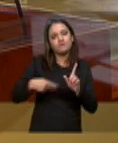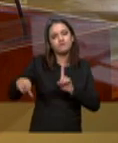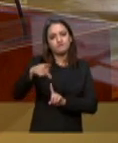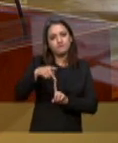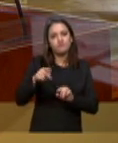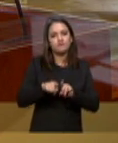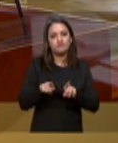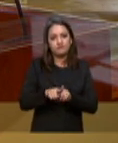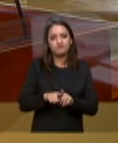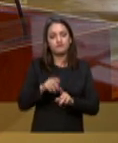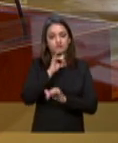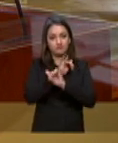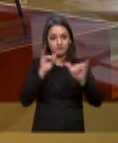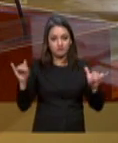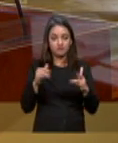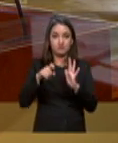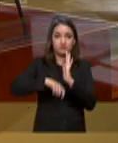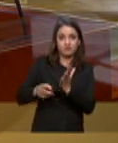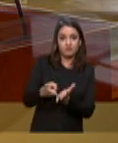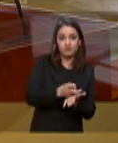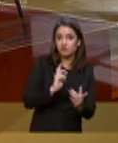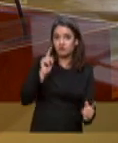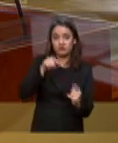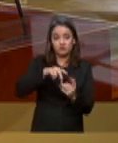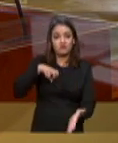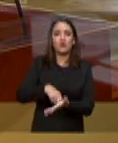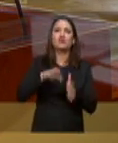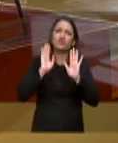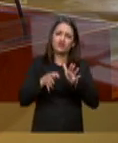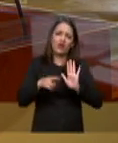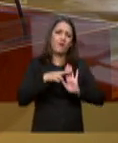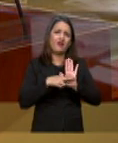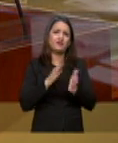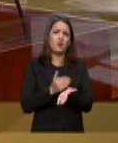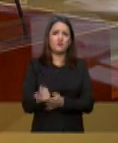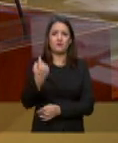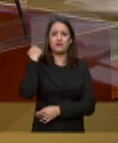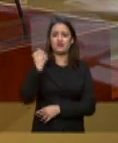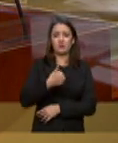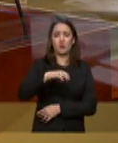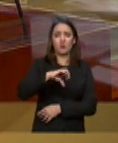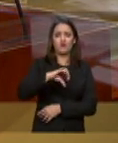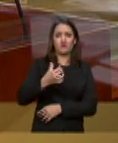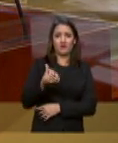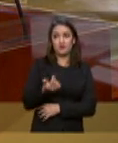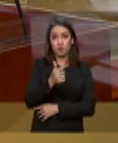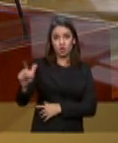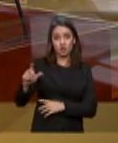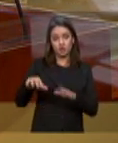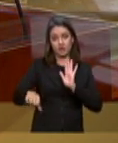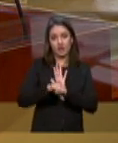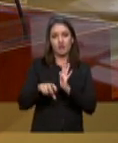fiscal para fins penais, que já era um requisito desde 1996 para os demais crimes tributários.